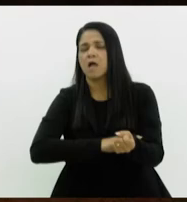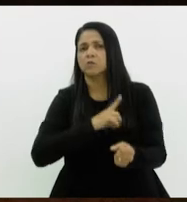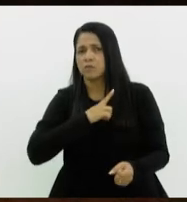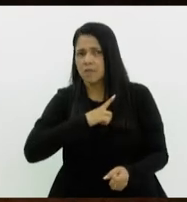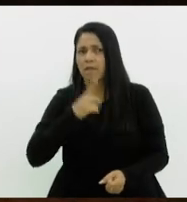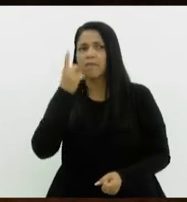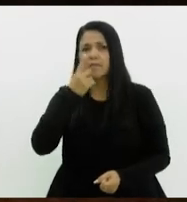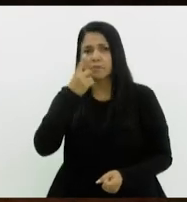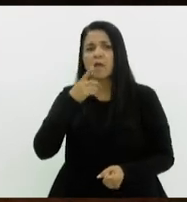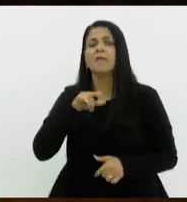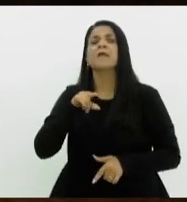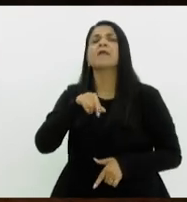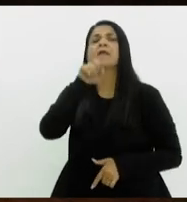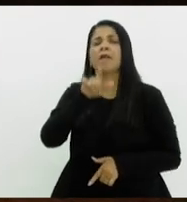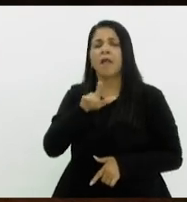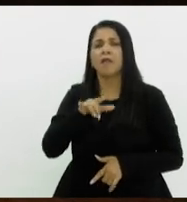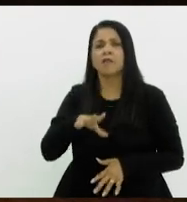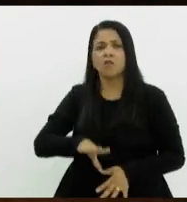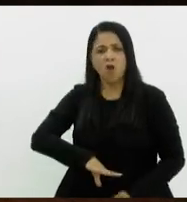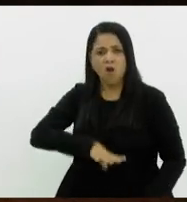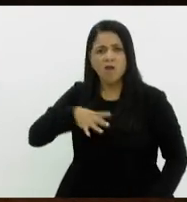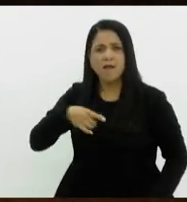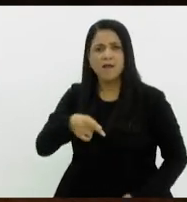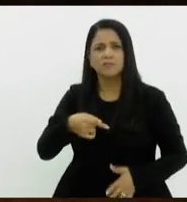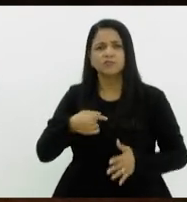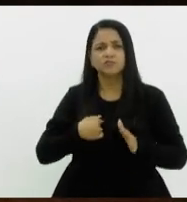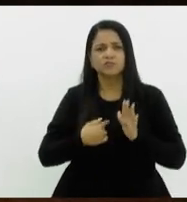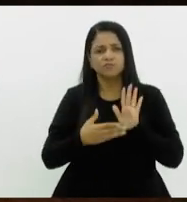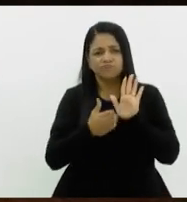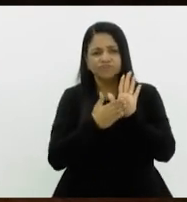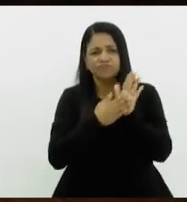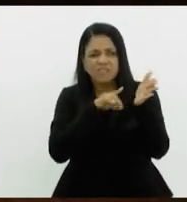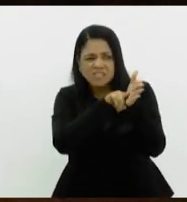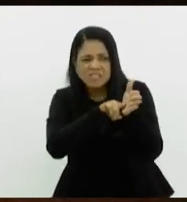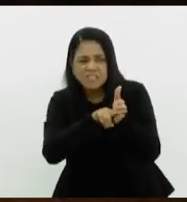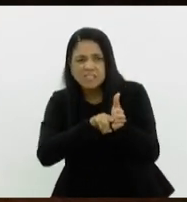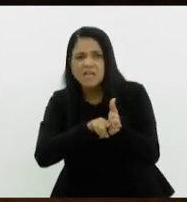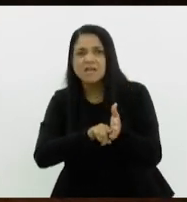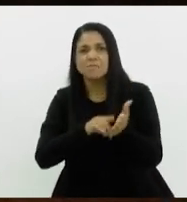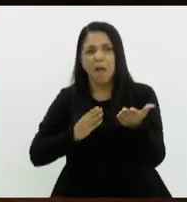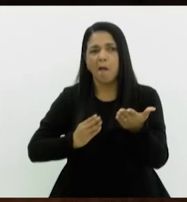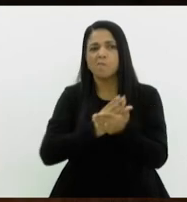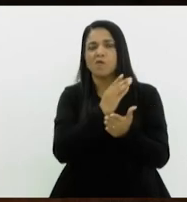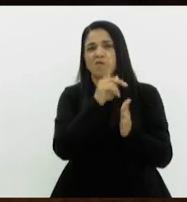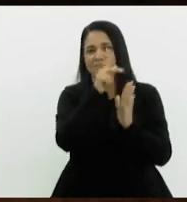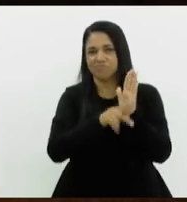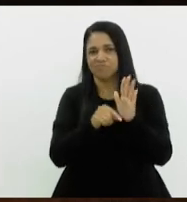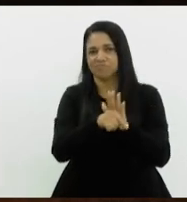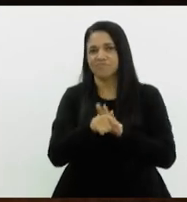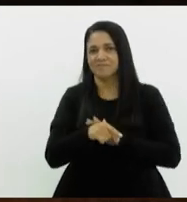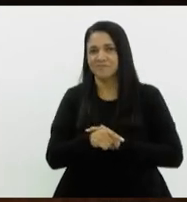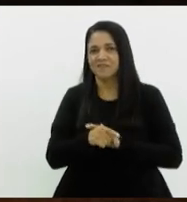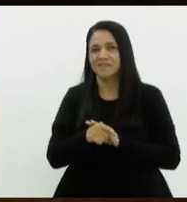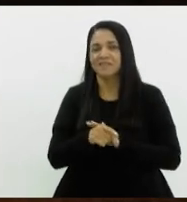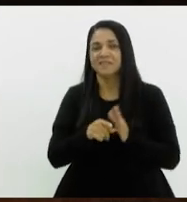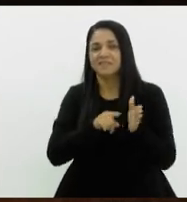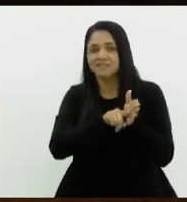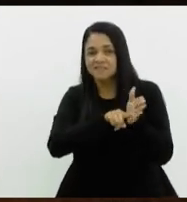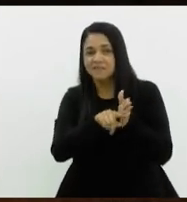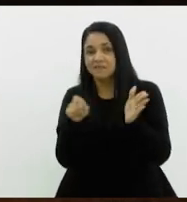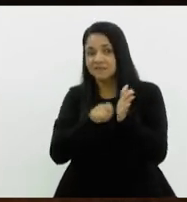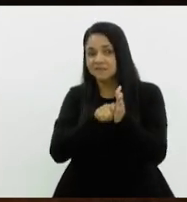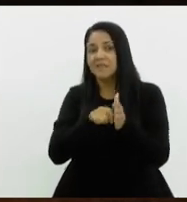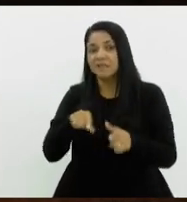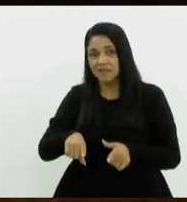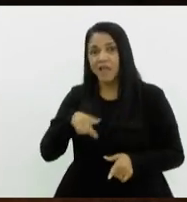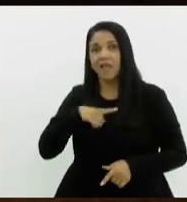eu quero ver terem a coragem de aprovar exame toxicológico para deputado. Eu tenho certeza que muito vai embora. Mas tem deputado Zé Droguinha